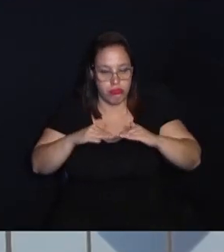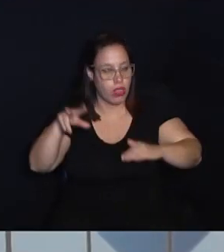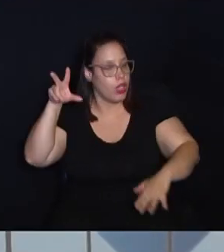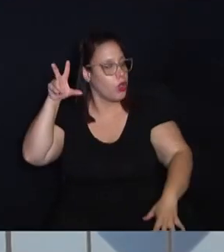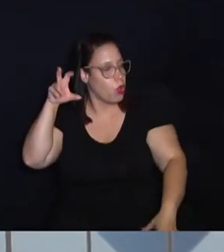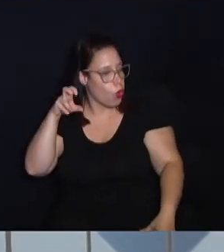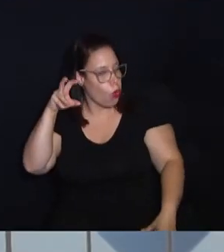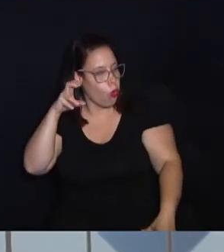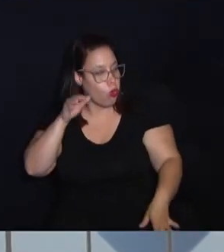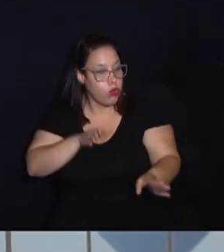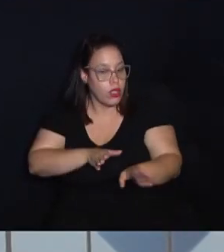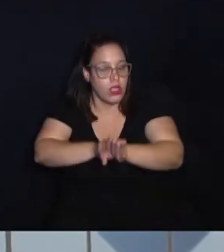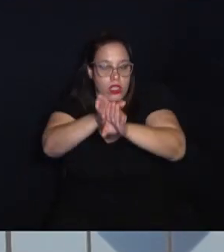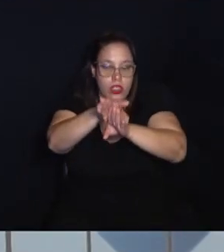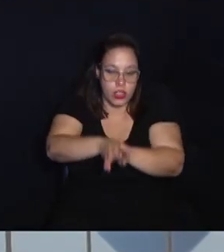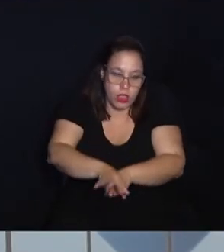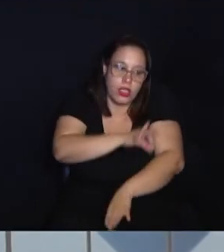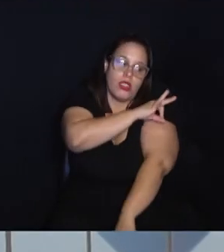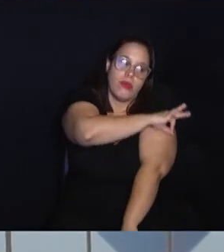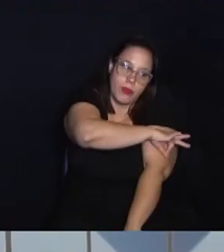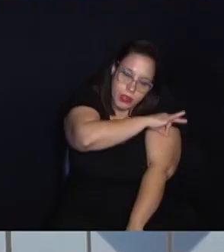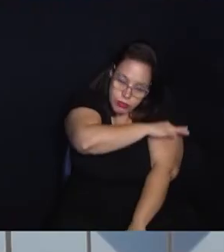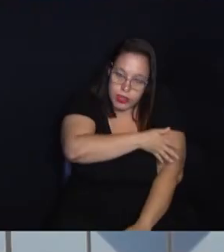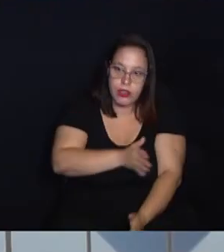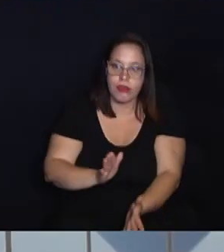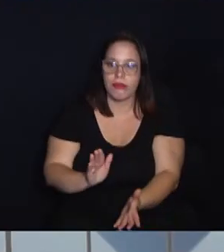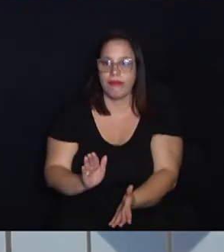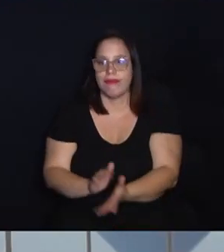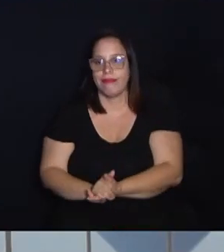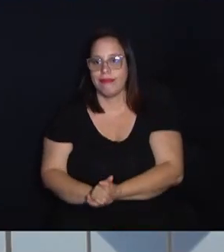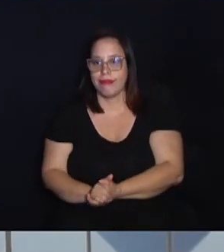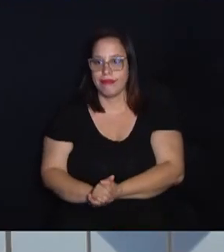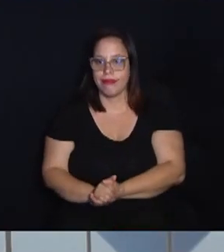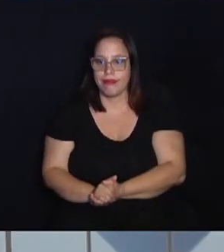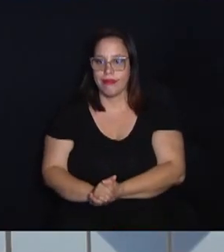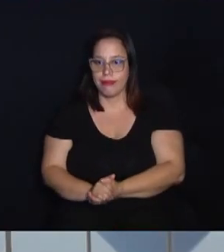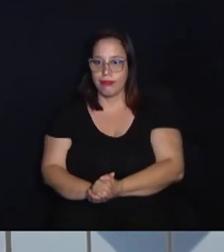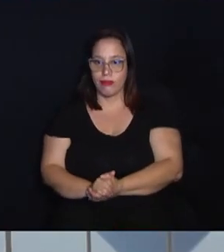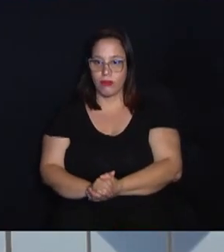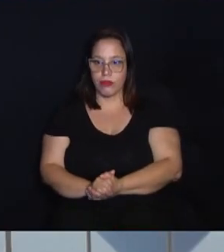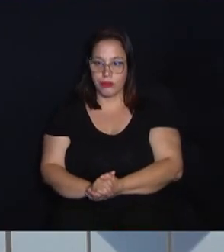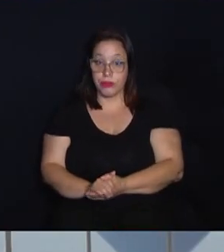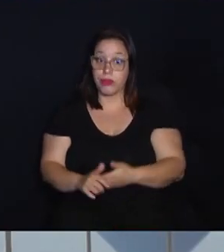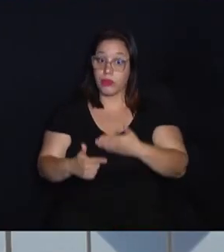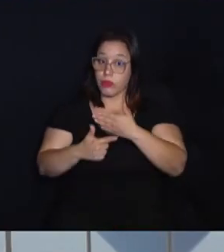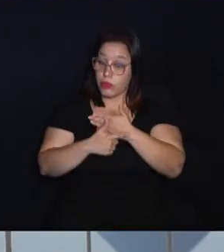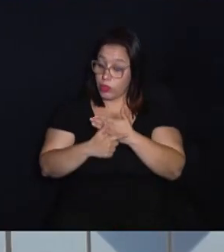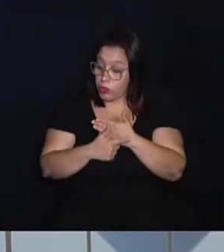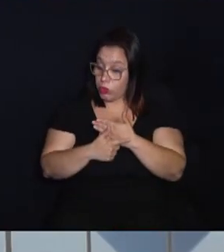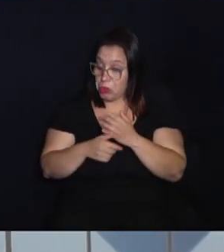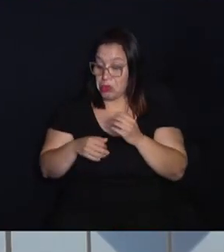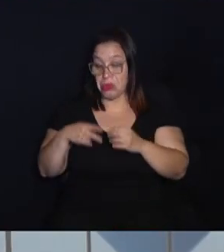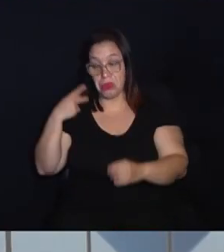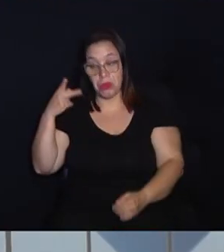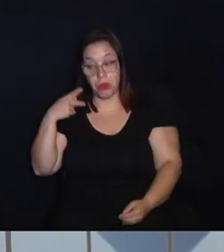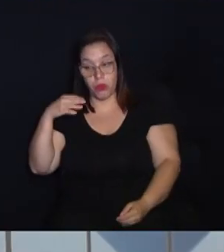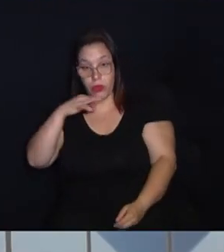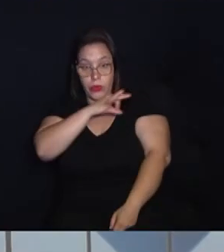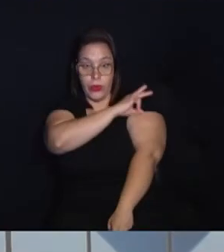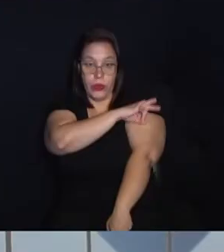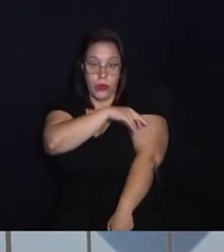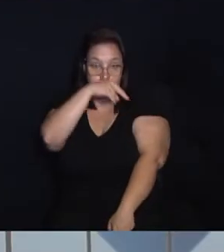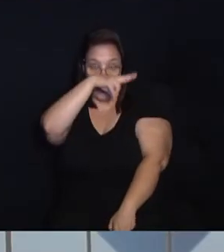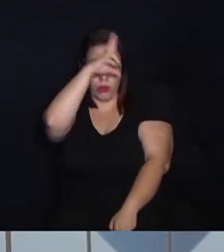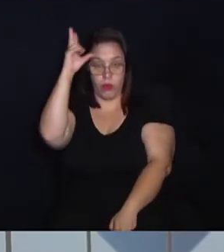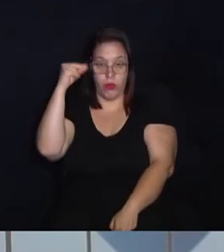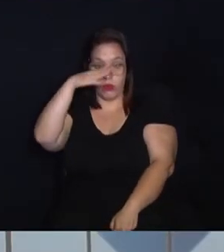as indicações. Mas isso, dentro daquilo que é o papel constitucional do vereador, o prefeito Dário,